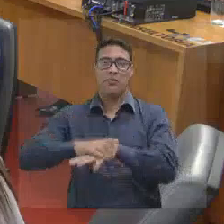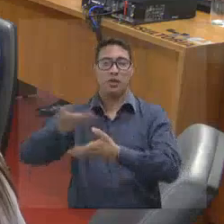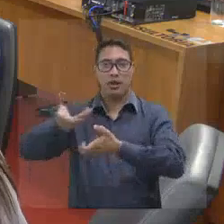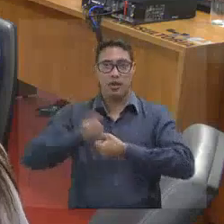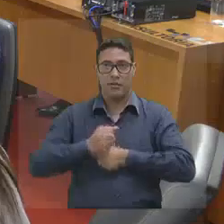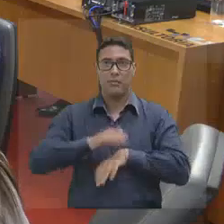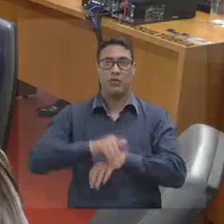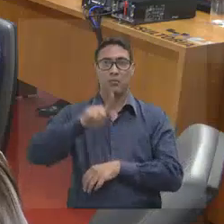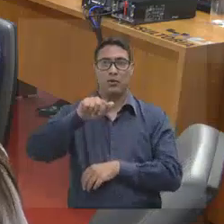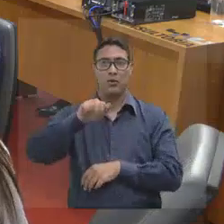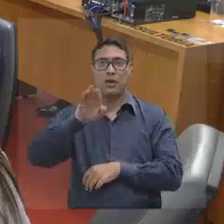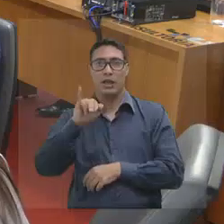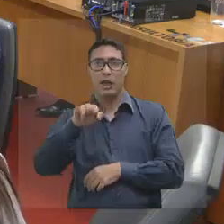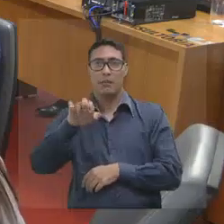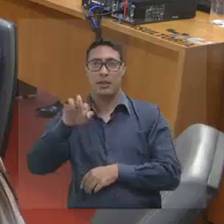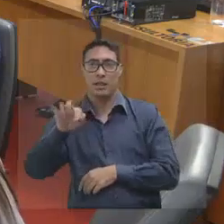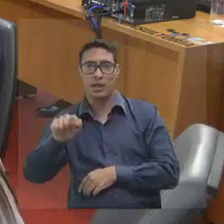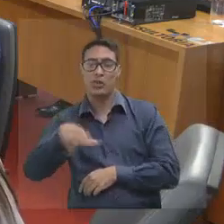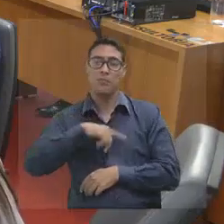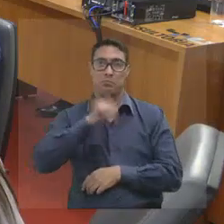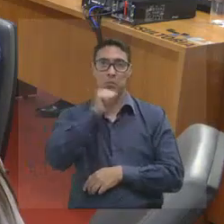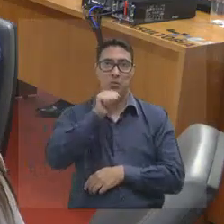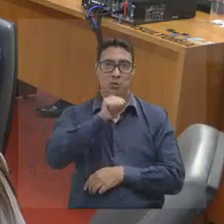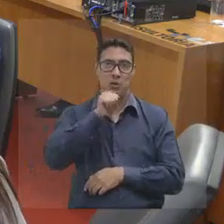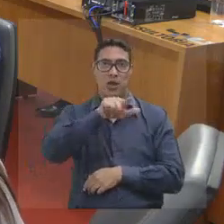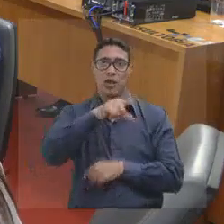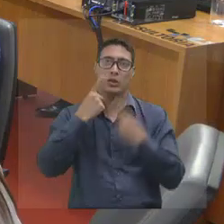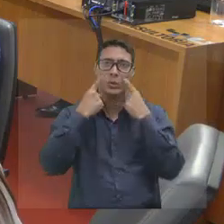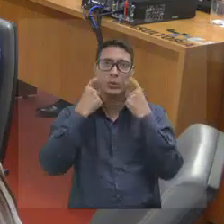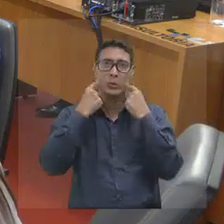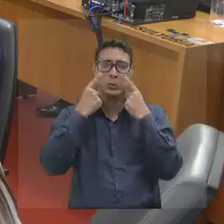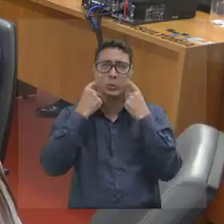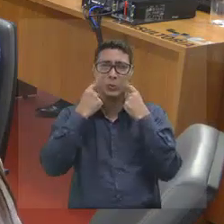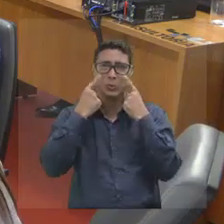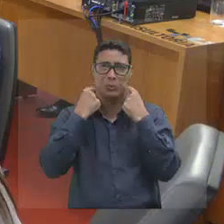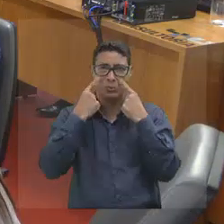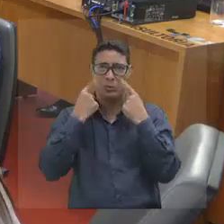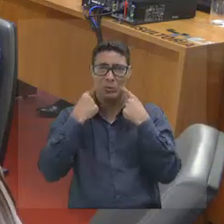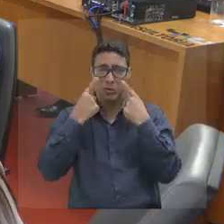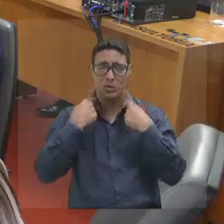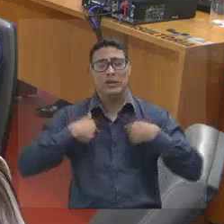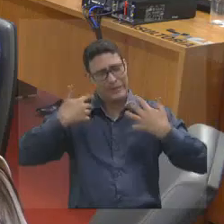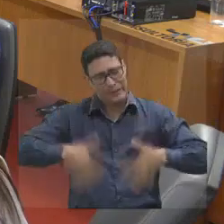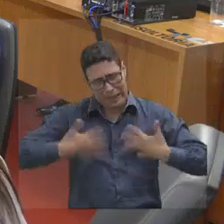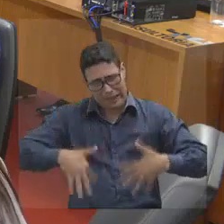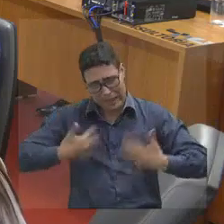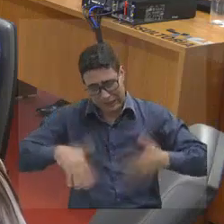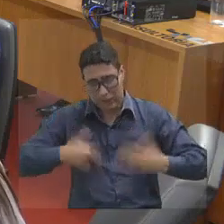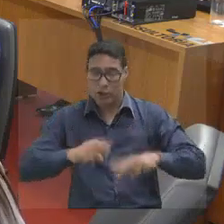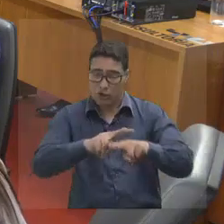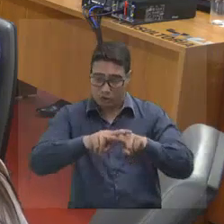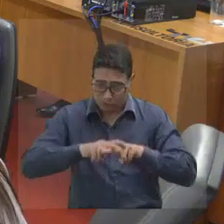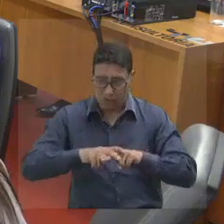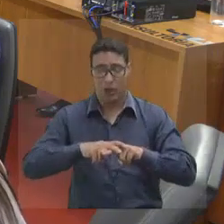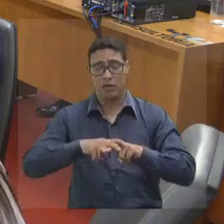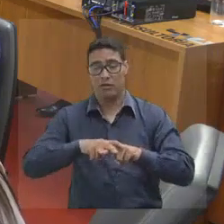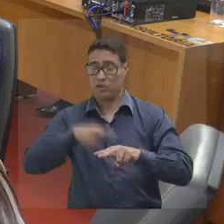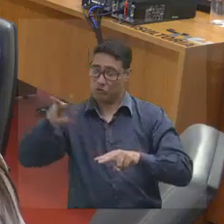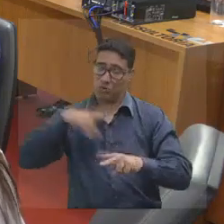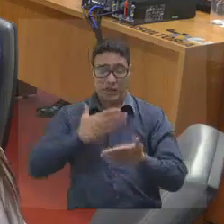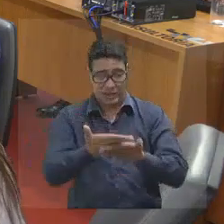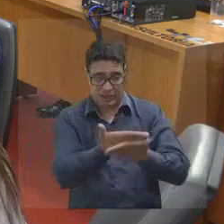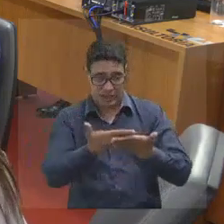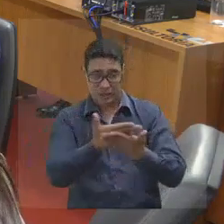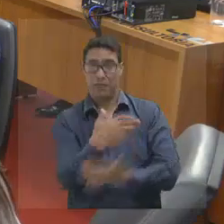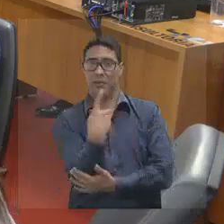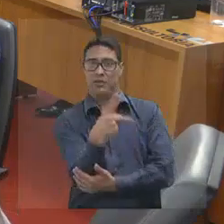secretária mulheres chorando chorando e desesperadas em relação a forma como estavam sendo tratadas